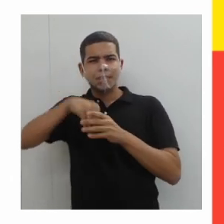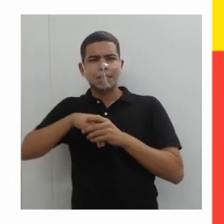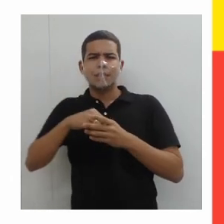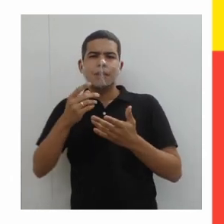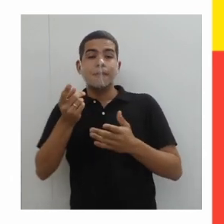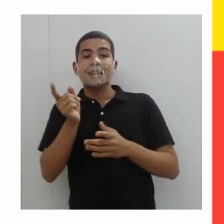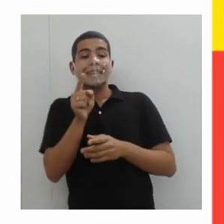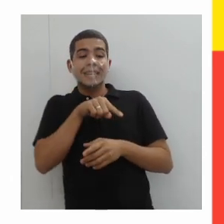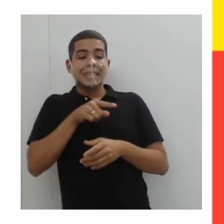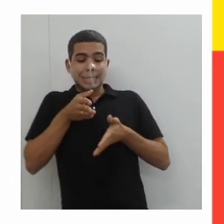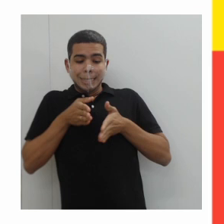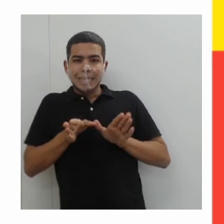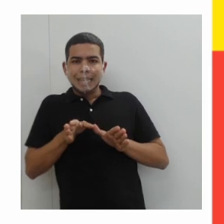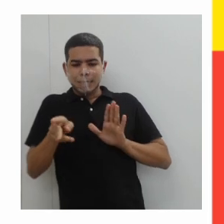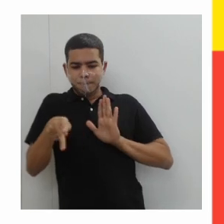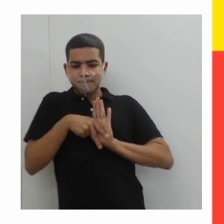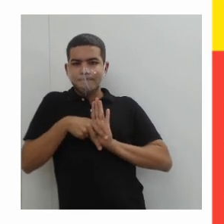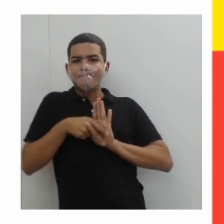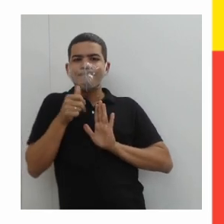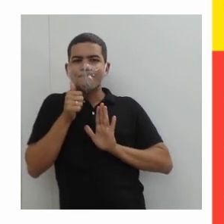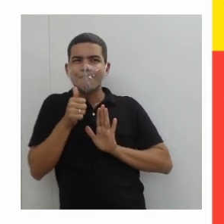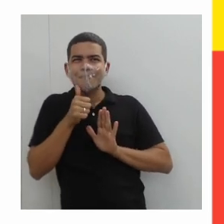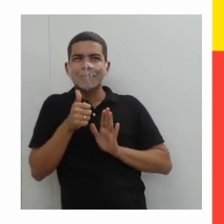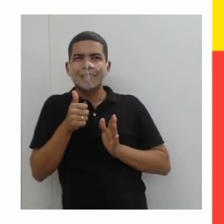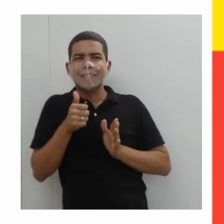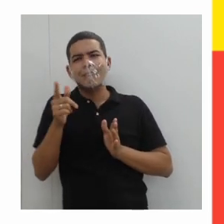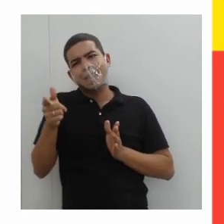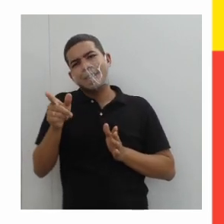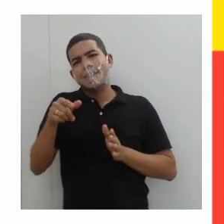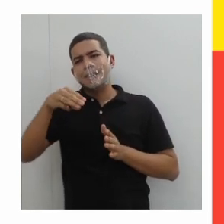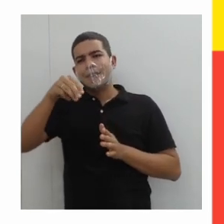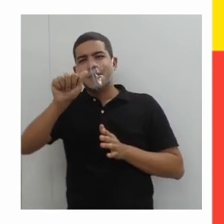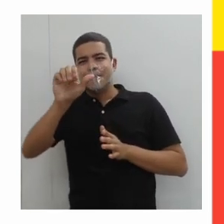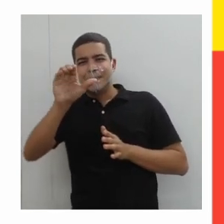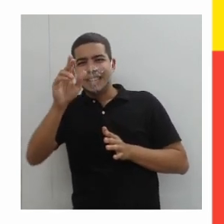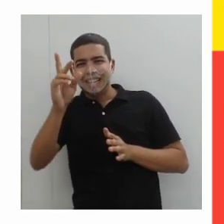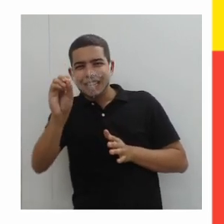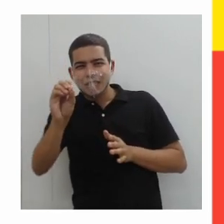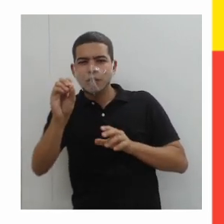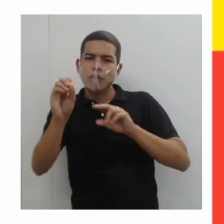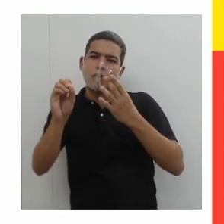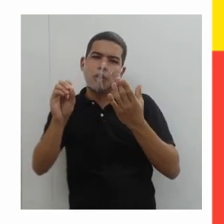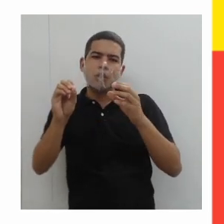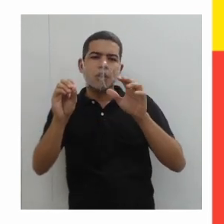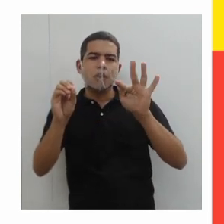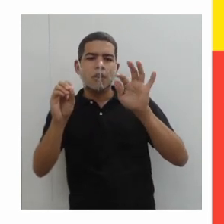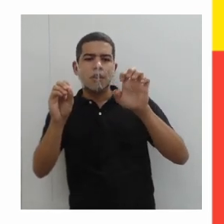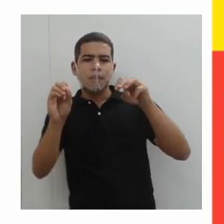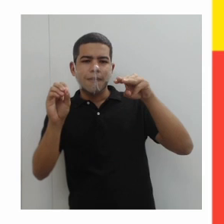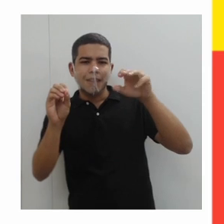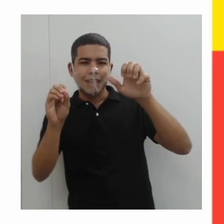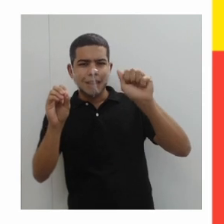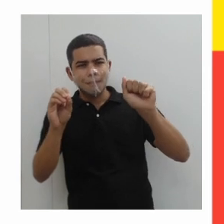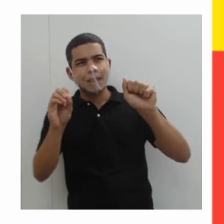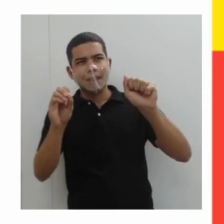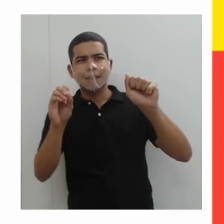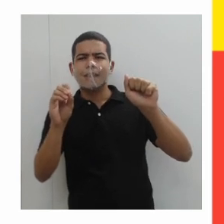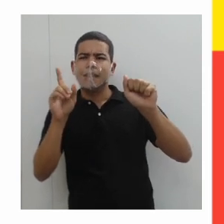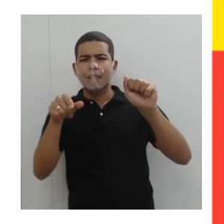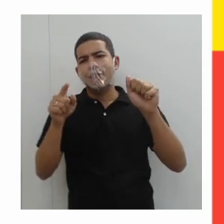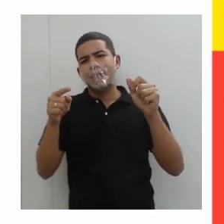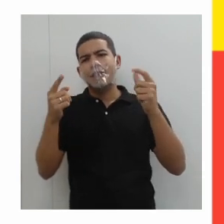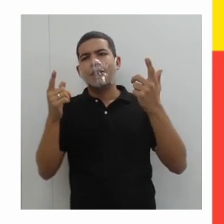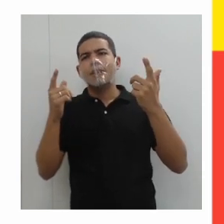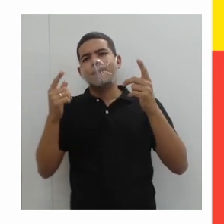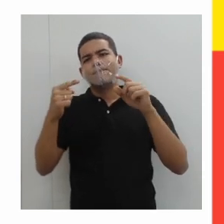ela é considerada mulher, certo? Eu posso dizer até macho e fêmea, porque o conceito de mulher e de homem, ele está muito mais